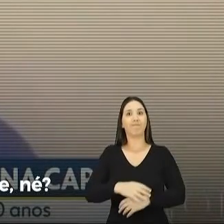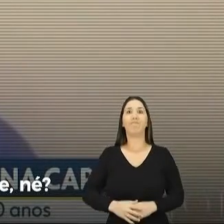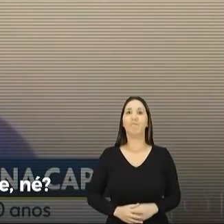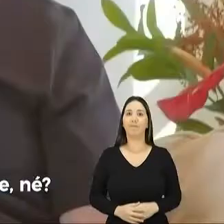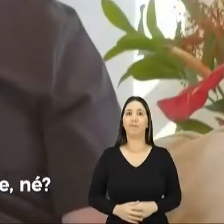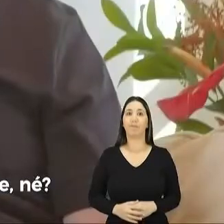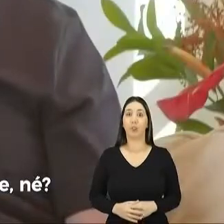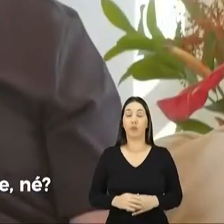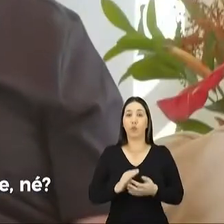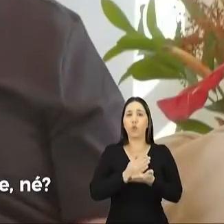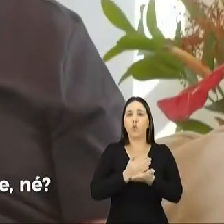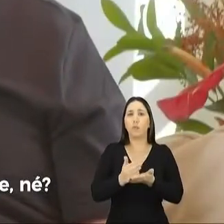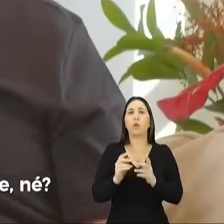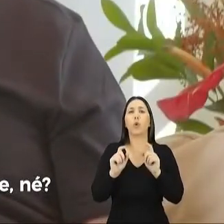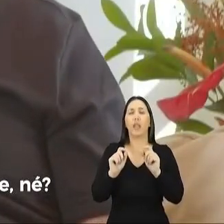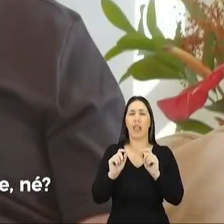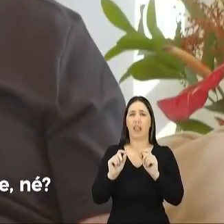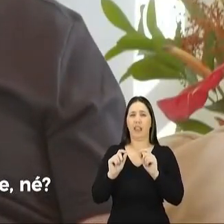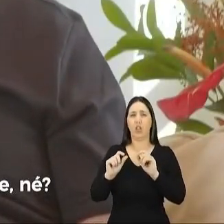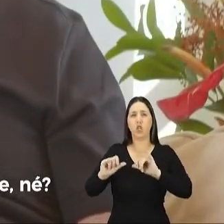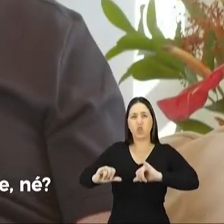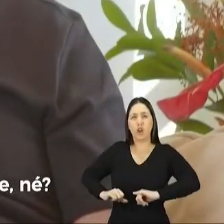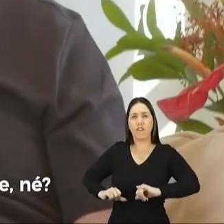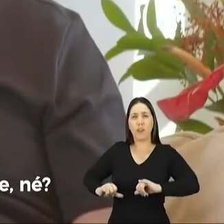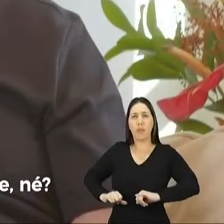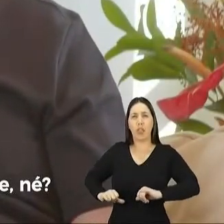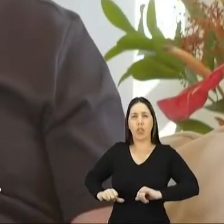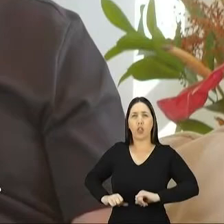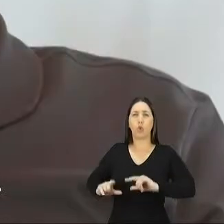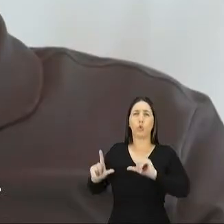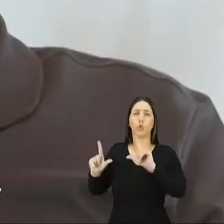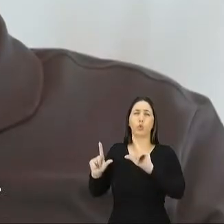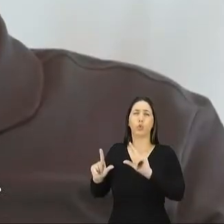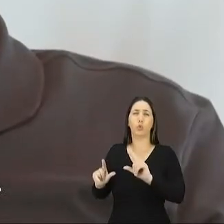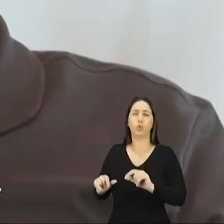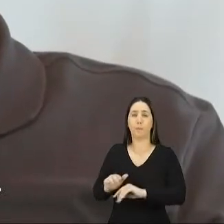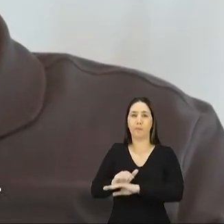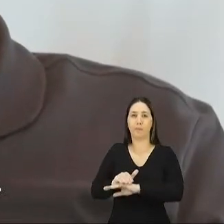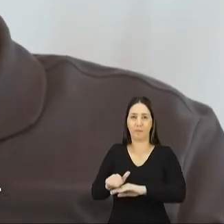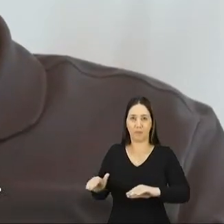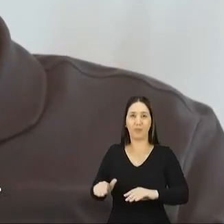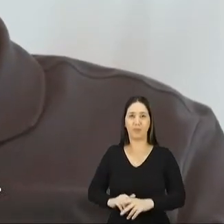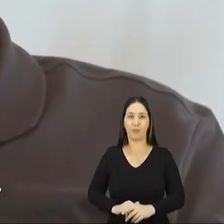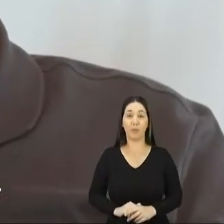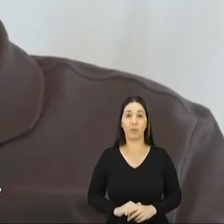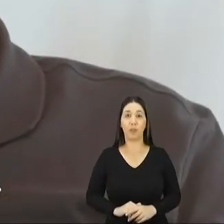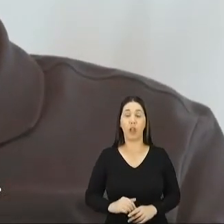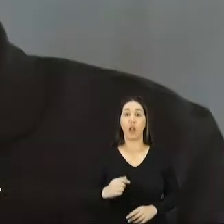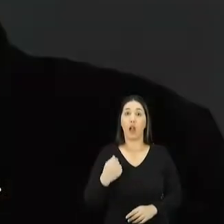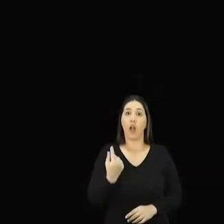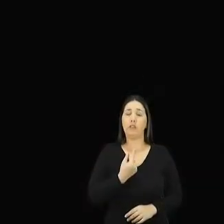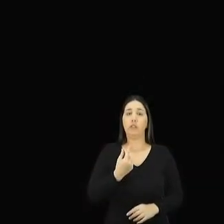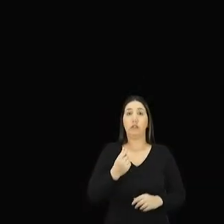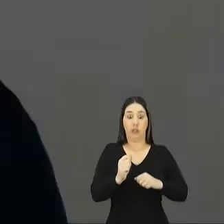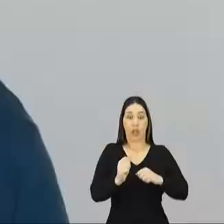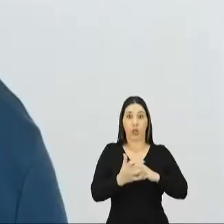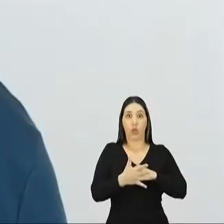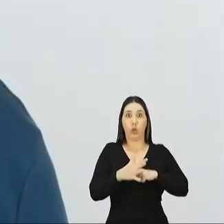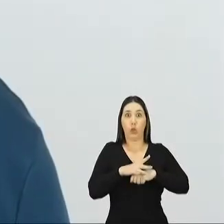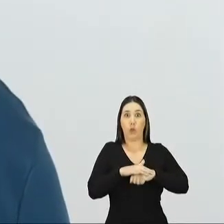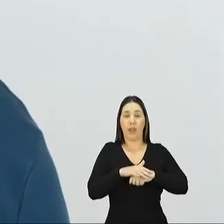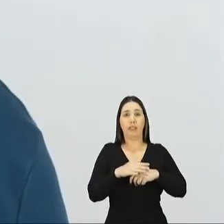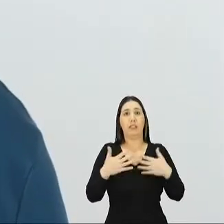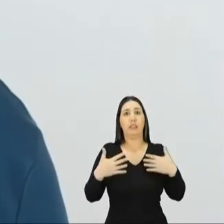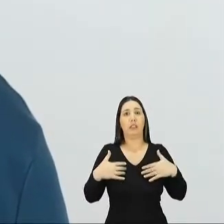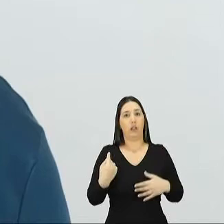começo do fim do sofrimento de muita gente, né? A gente começava a ficar à frente da doença. Estou contando essa